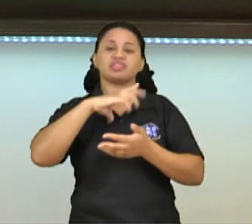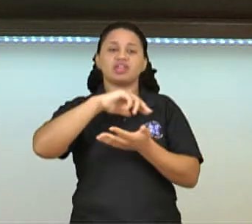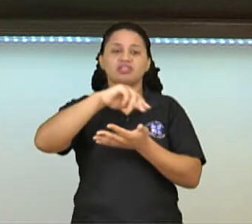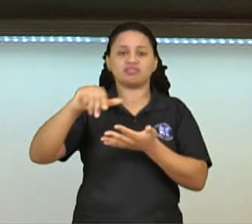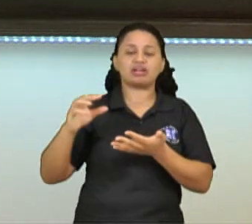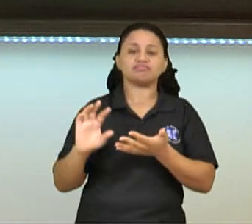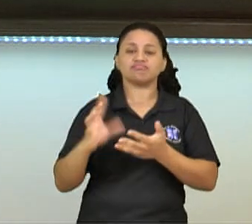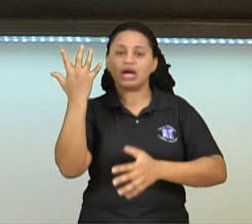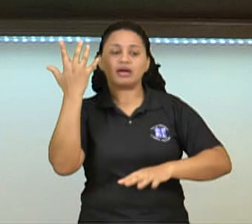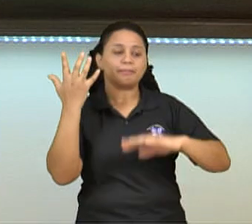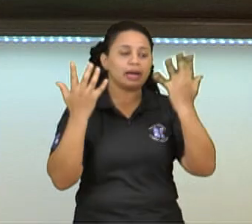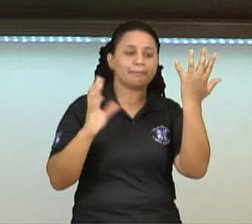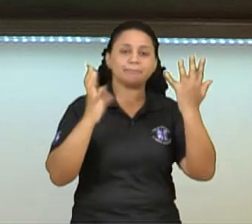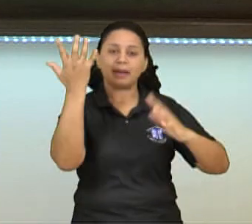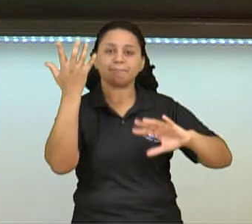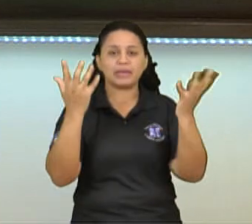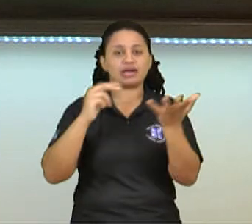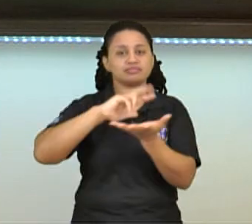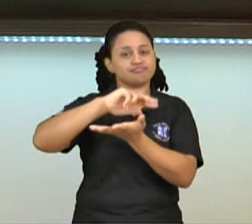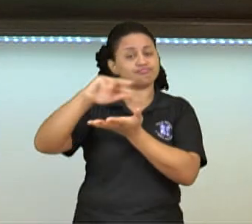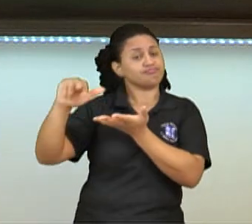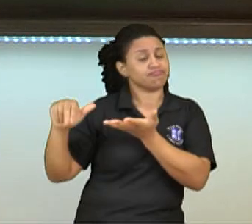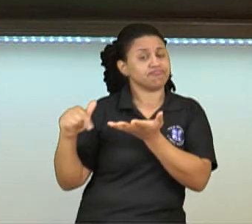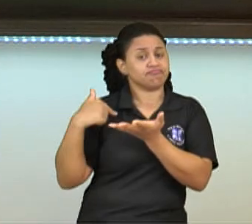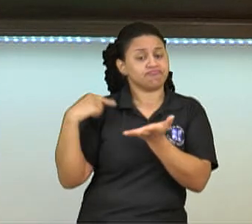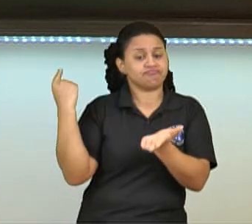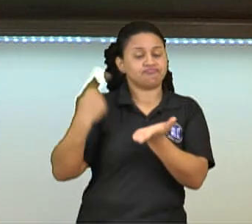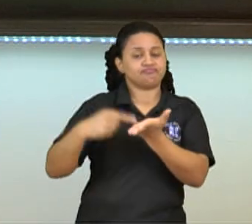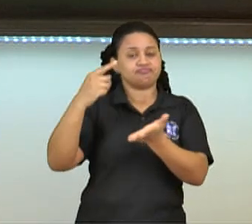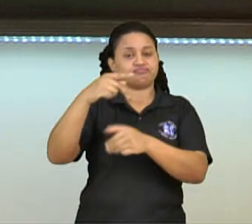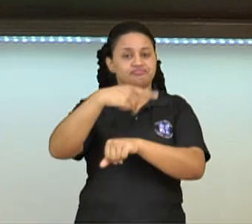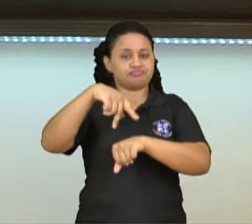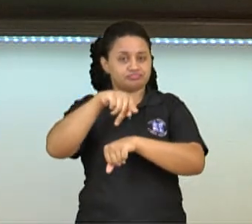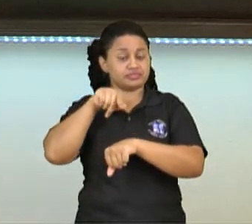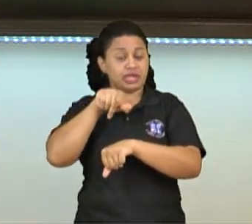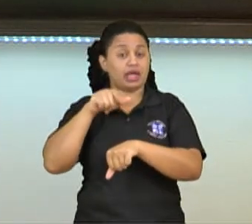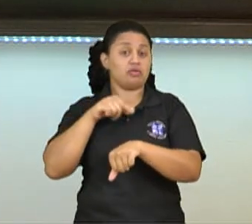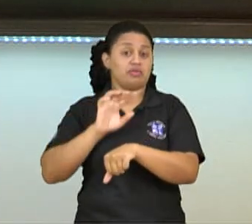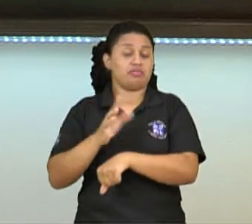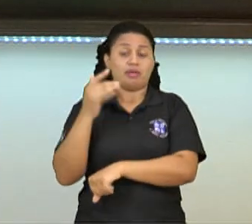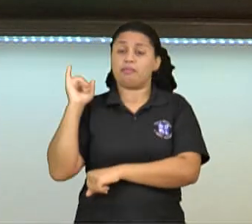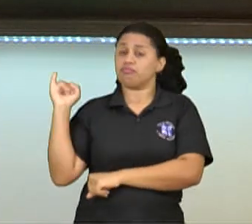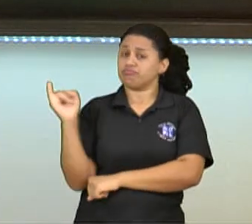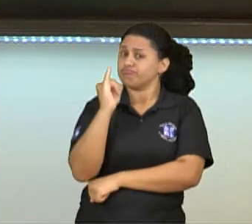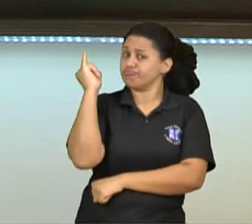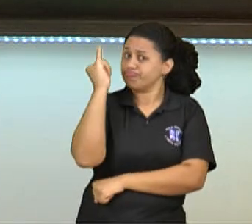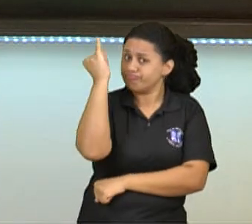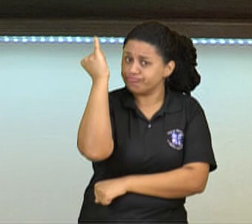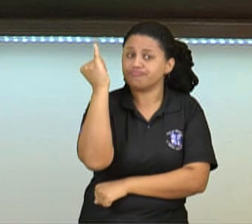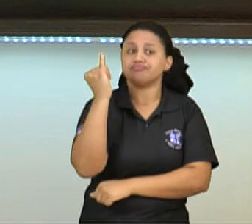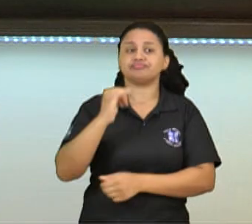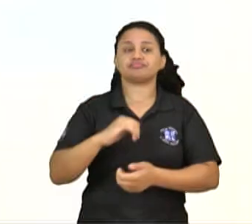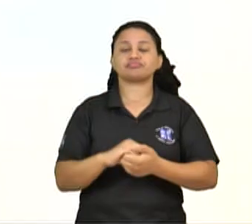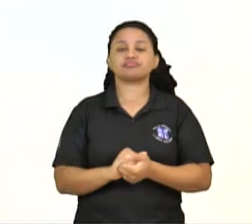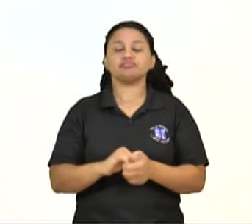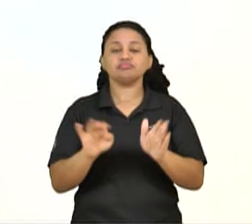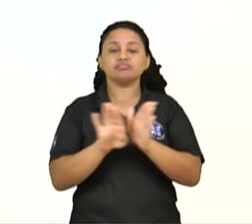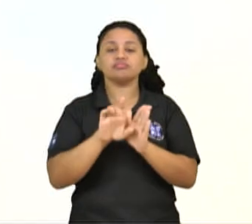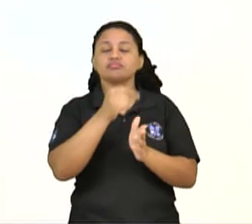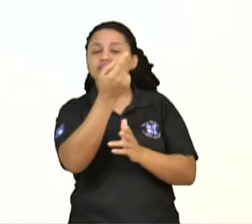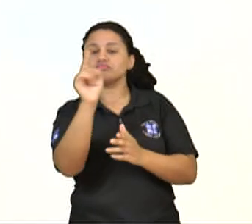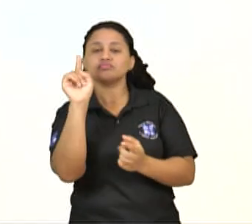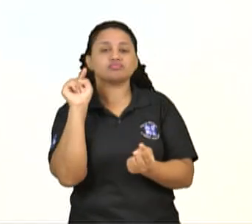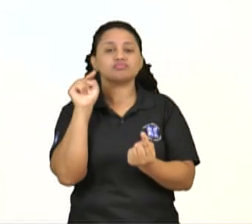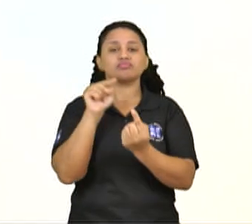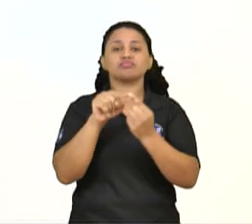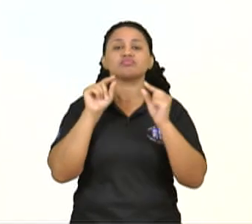acontecimentos e a Convenção Nacional é um desses acontecimentos importantíssimos. Há também um dos objetivos é